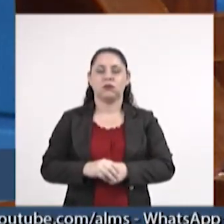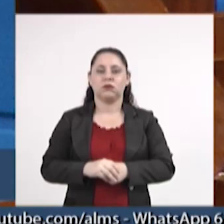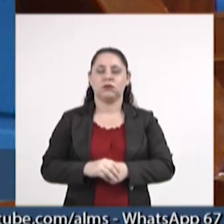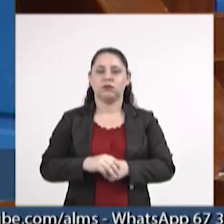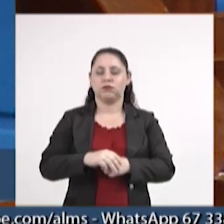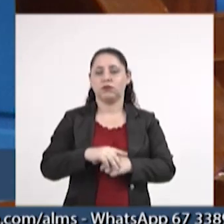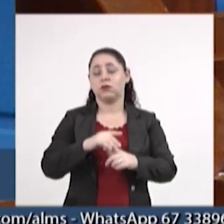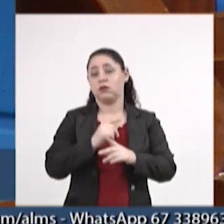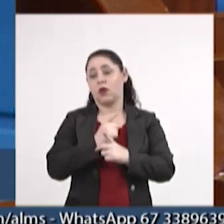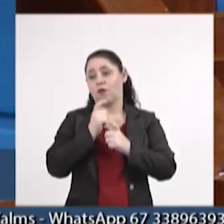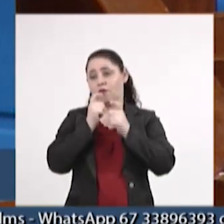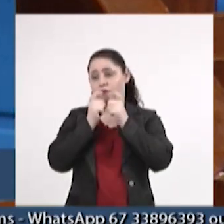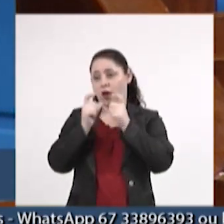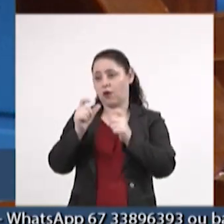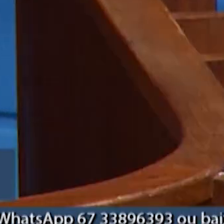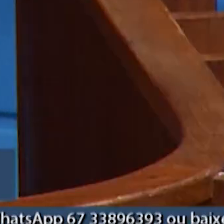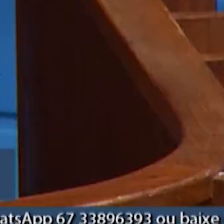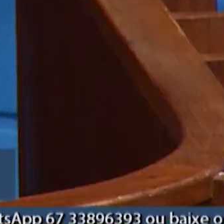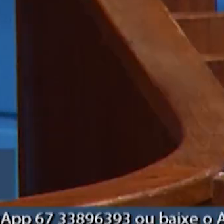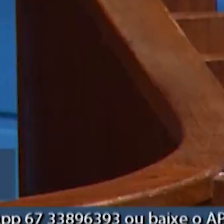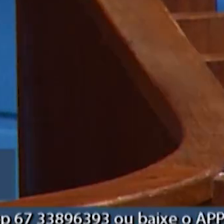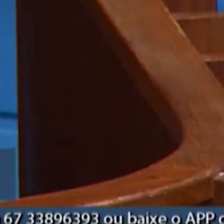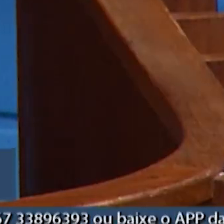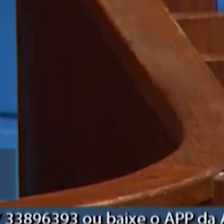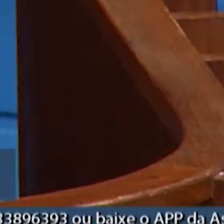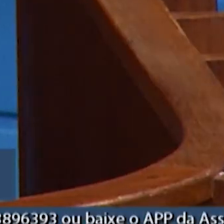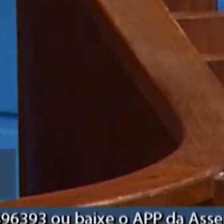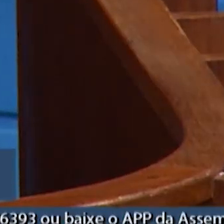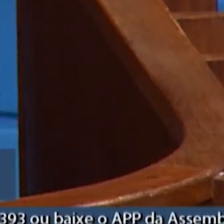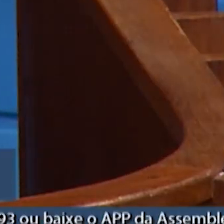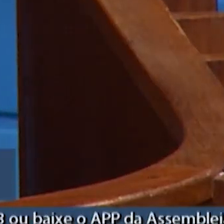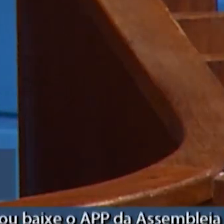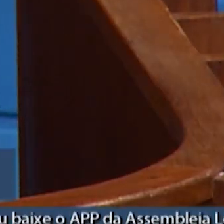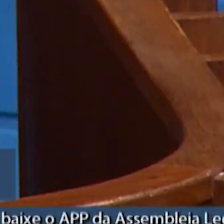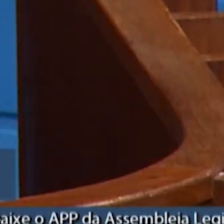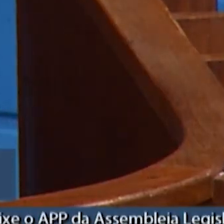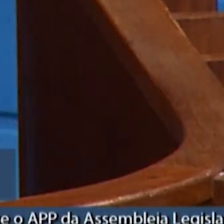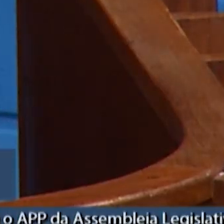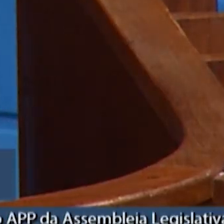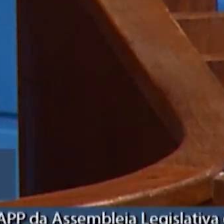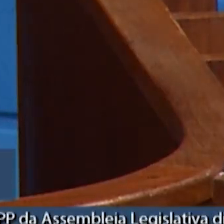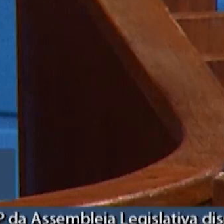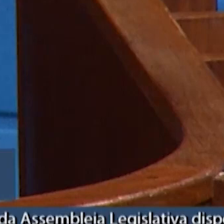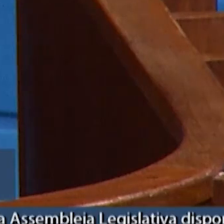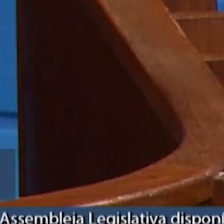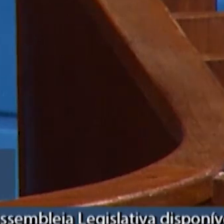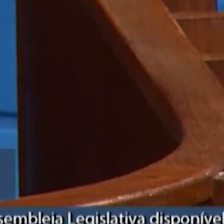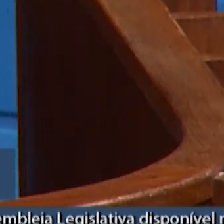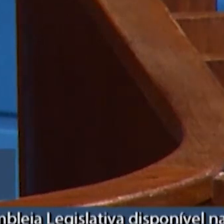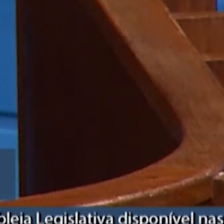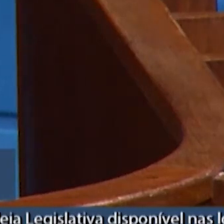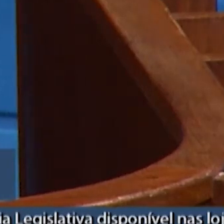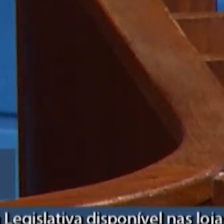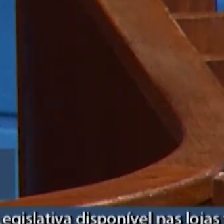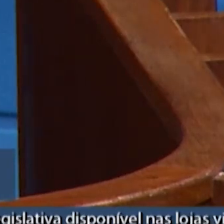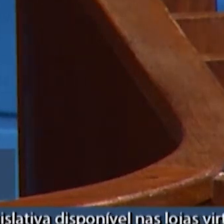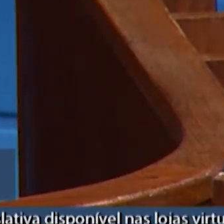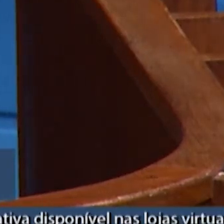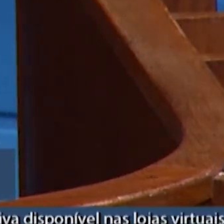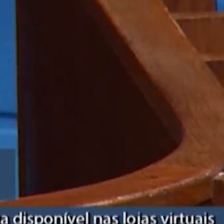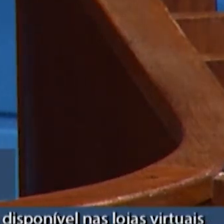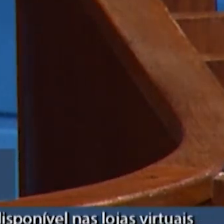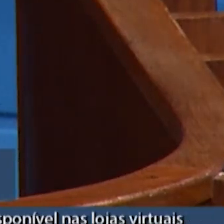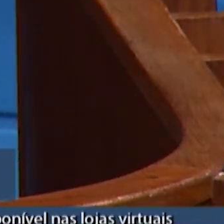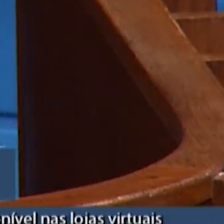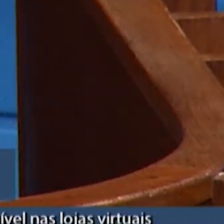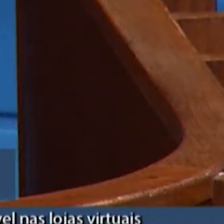tais como a violência doméstica e familiar, a violência sexual em todas as suas expressões, estupros